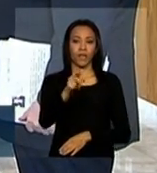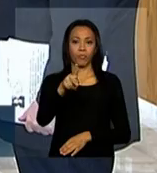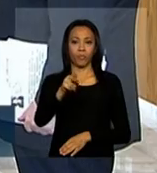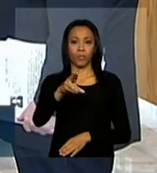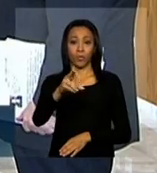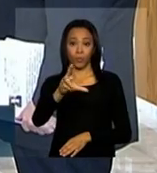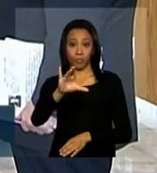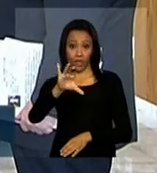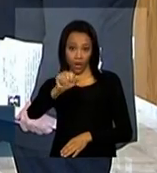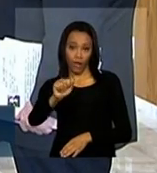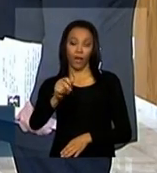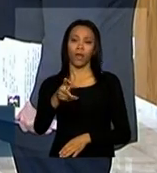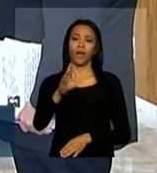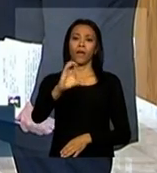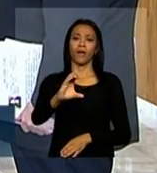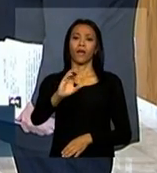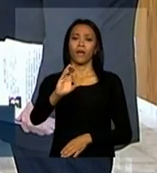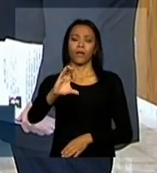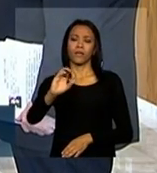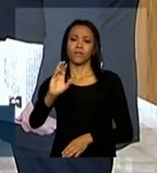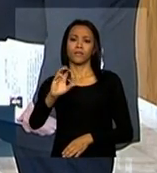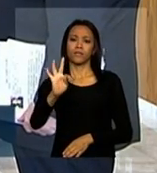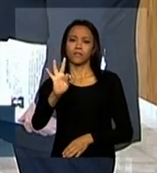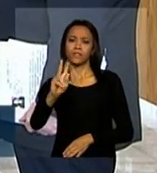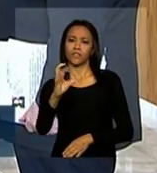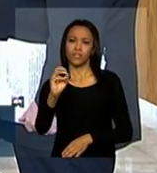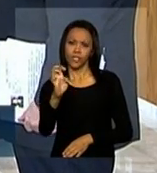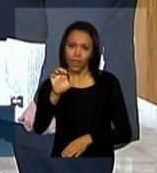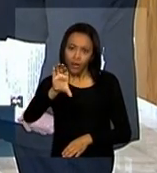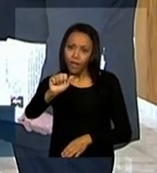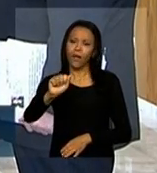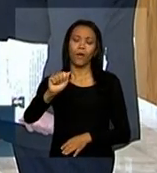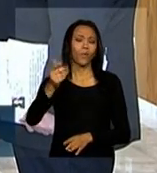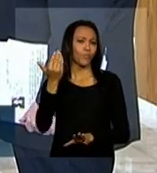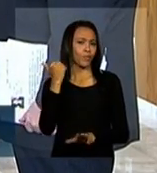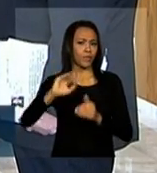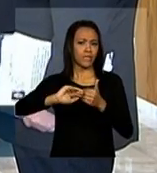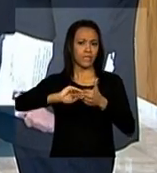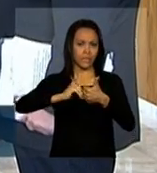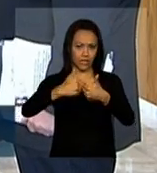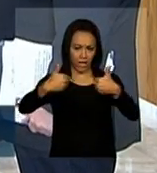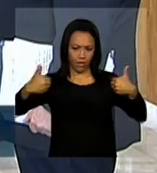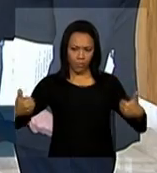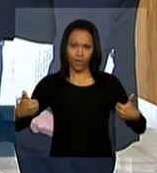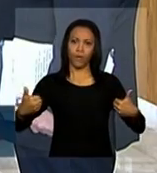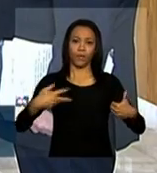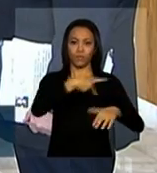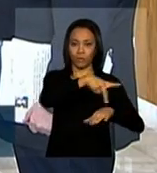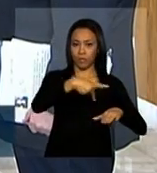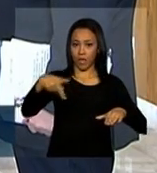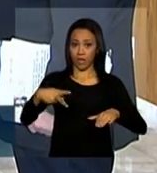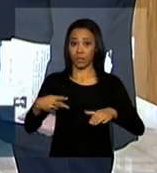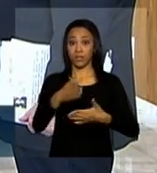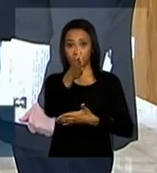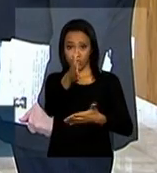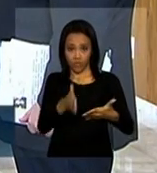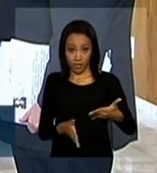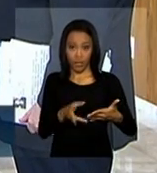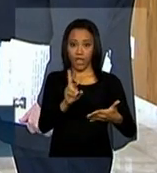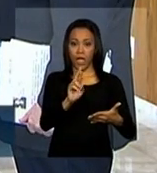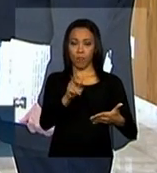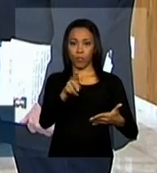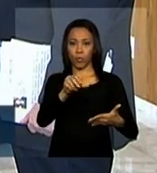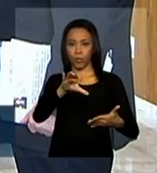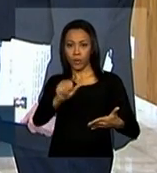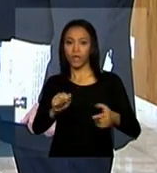reconheceu a República Tcheca em 1993, né, quando houve a separação oficial da Tchecoslováquia, né, que se dividiu em República Tcheca